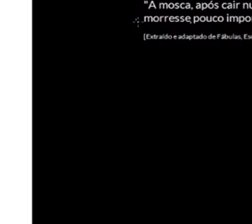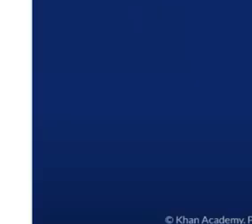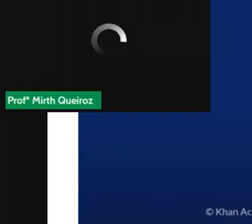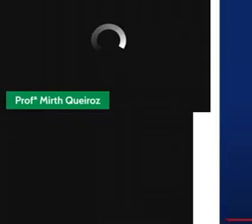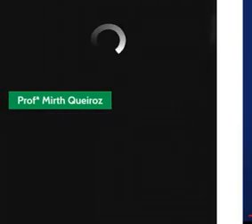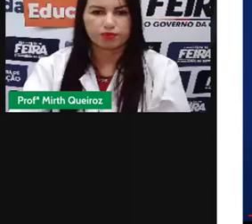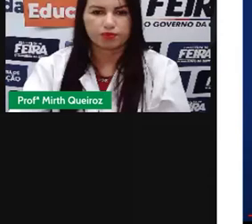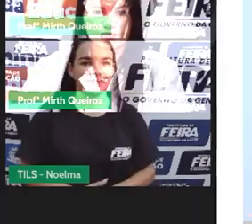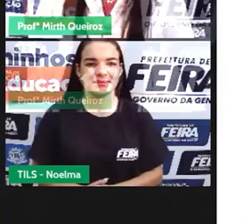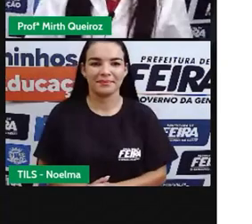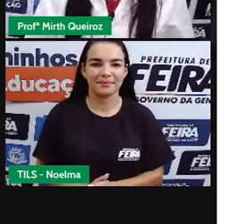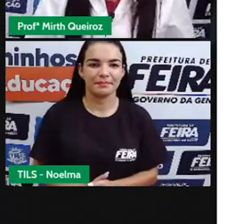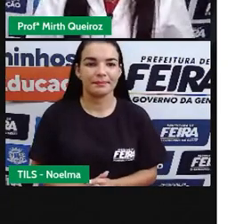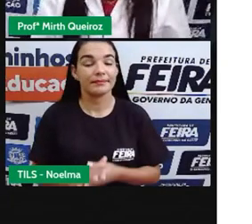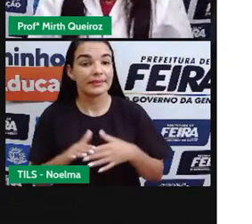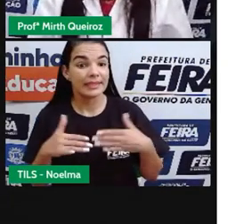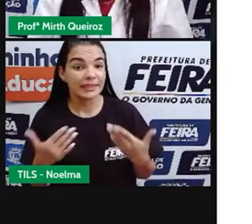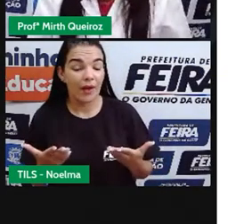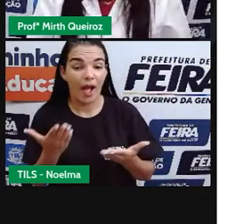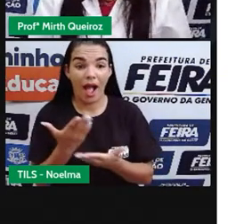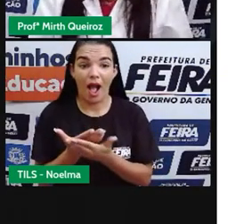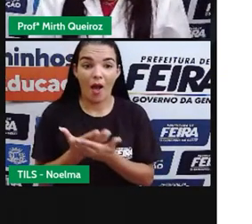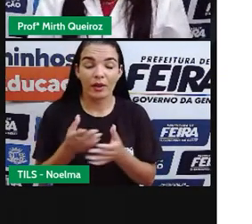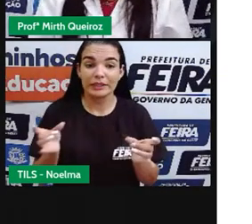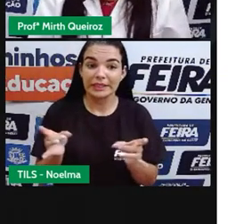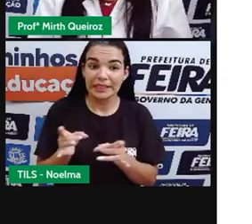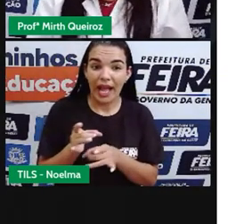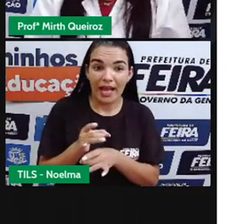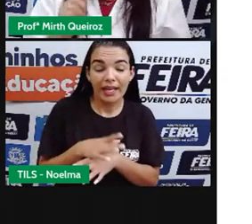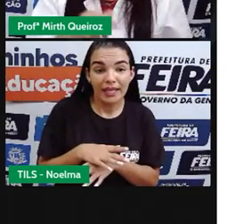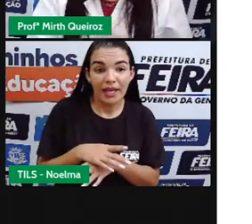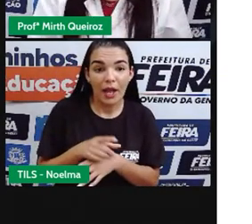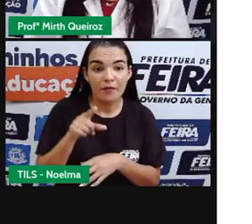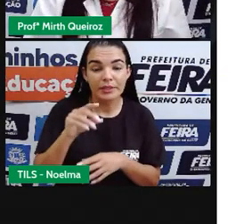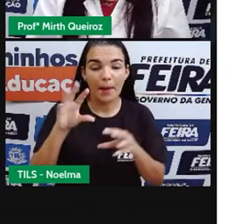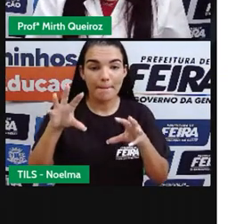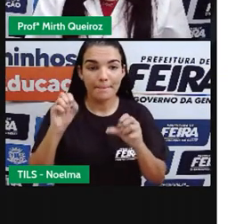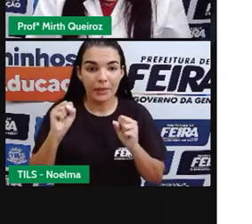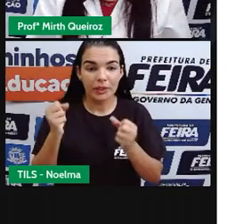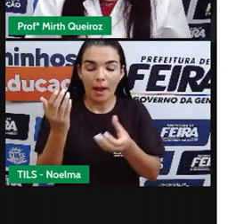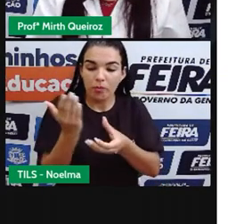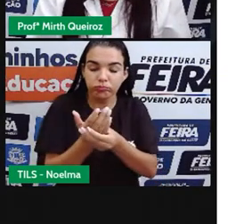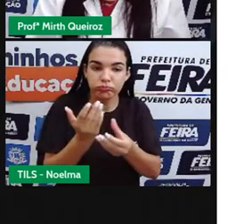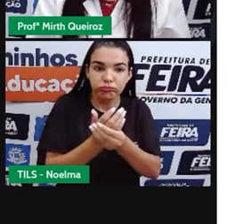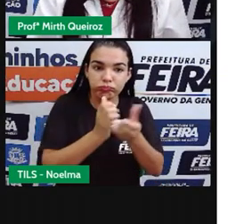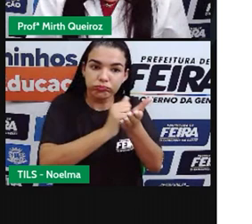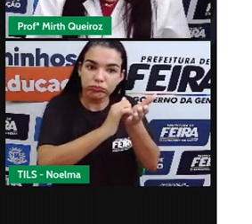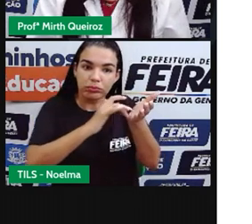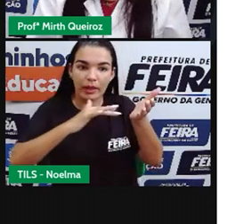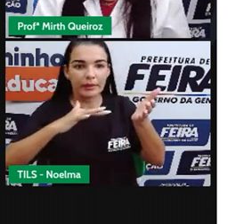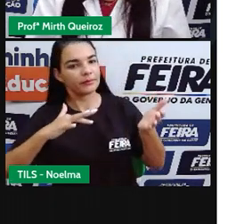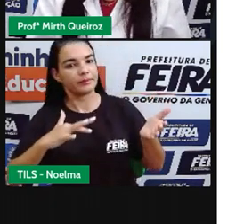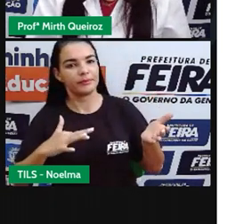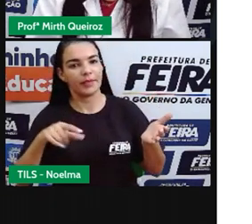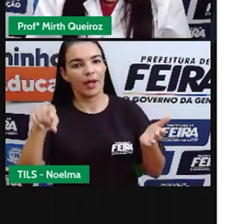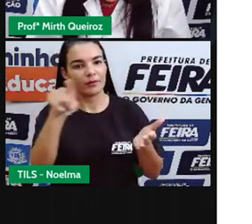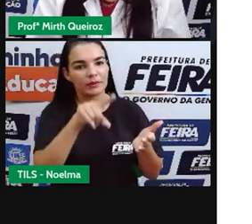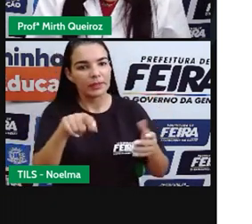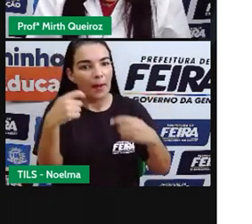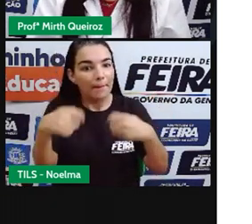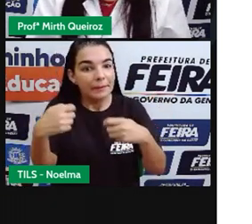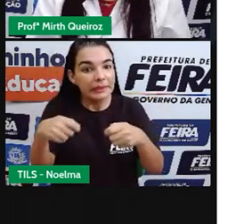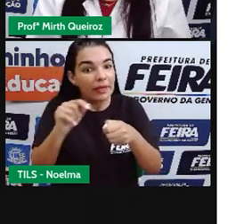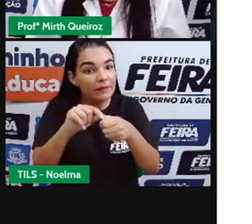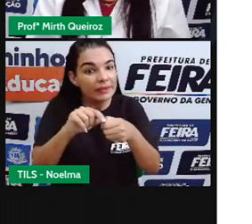estudos! A nossa aula ela se encerra por aqui. Peguem aí o bloco de atividade de vocês, realizem essa